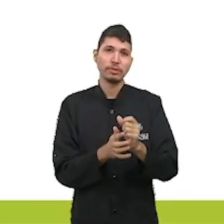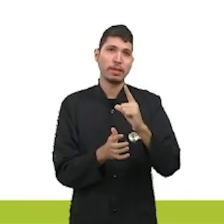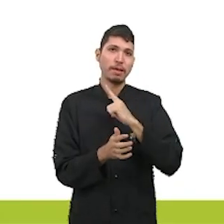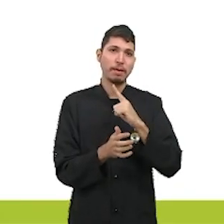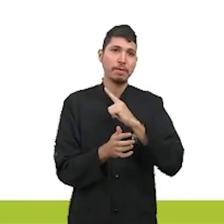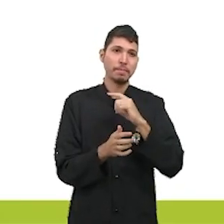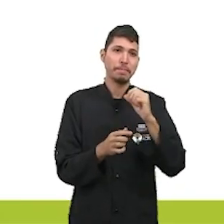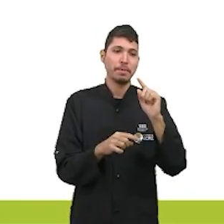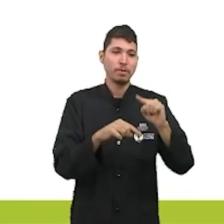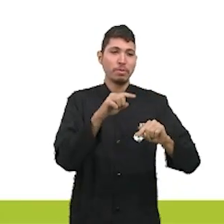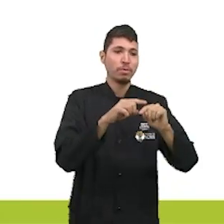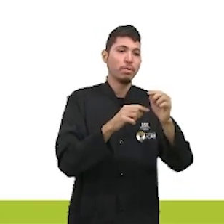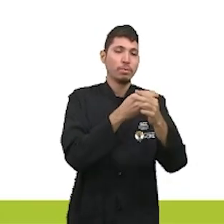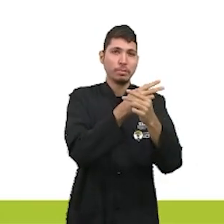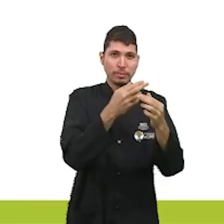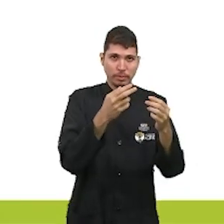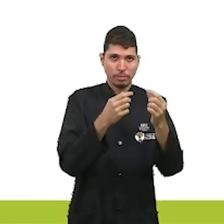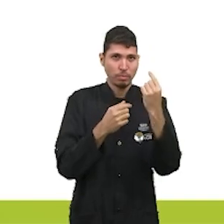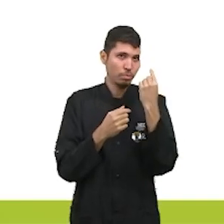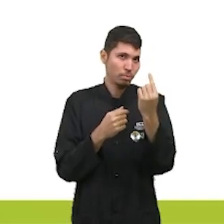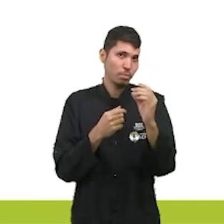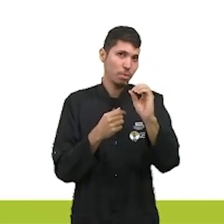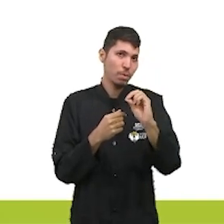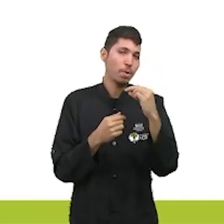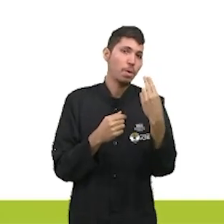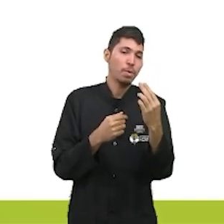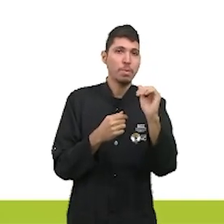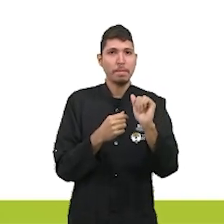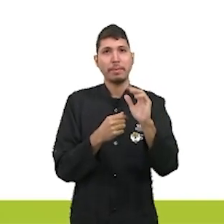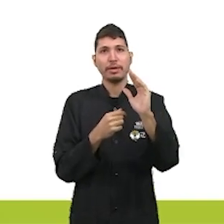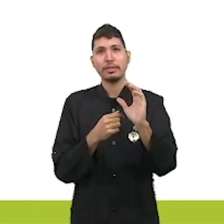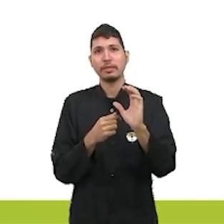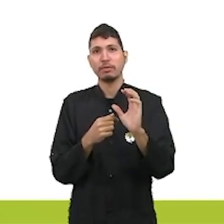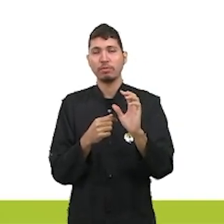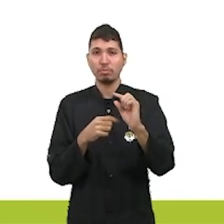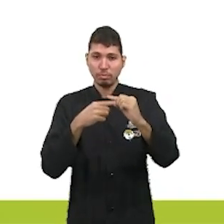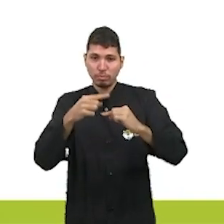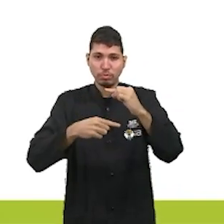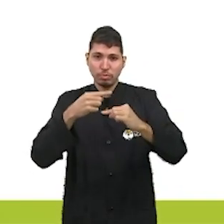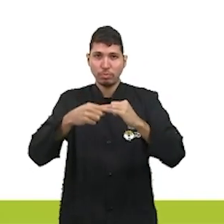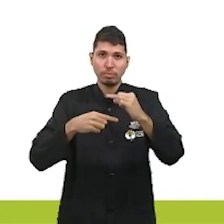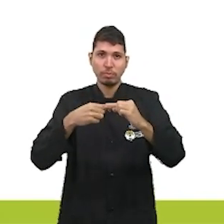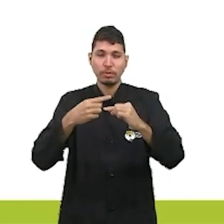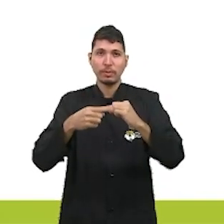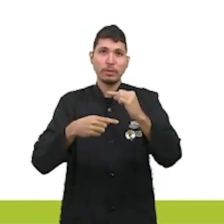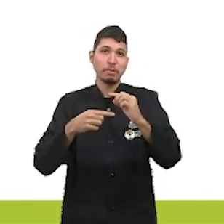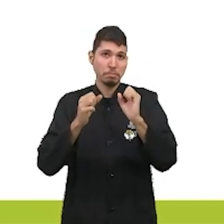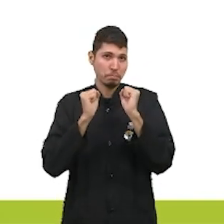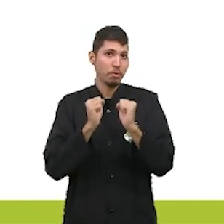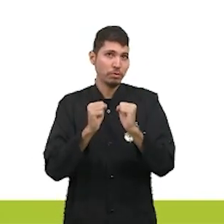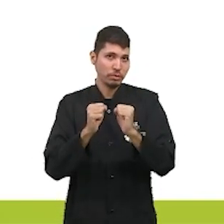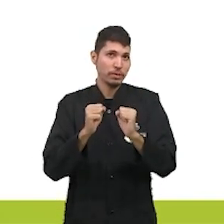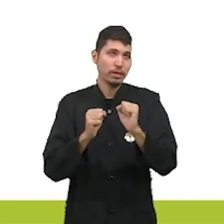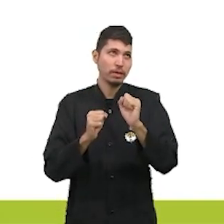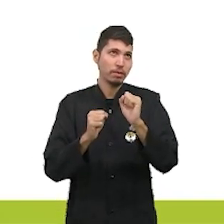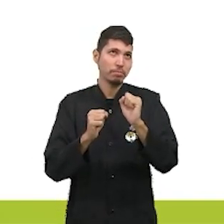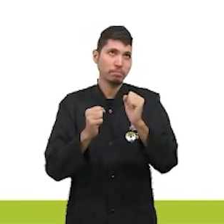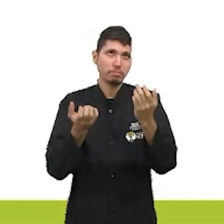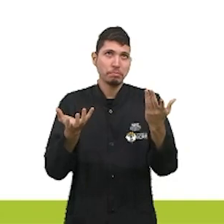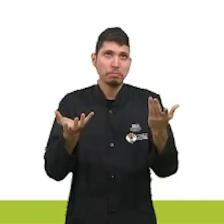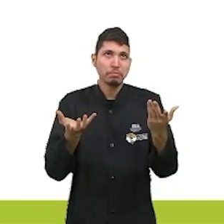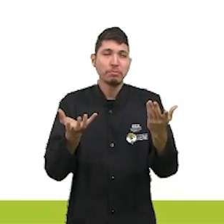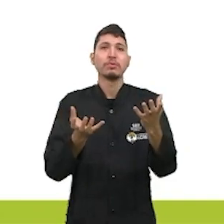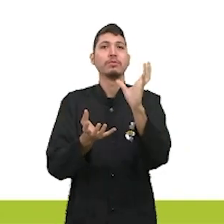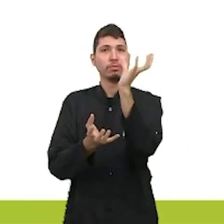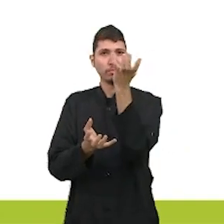eletrônicos, resistores, né, que aí eu vou considerar a lâmpada como resistor, indutores, aí tem capacitores, enfim, outros